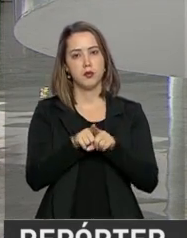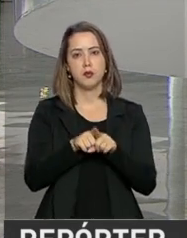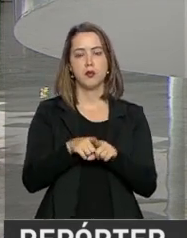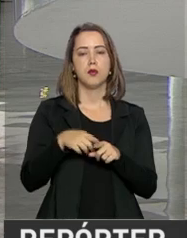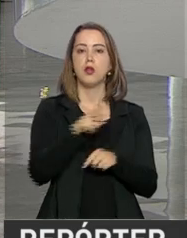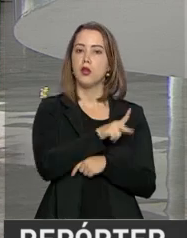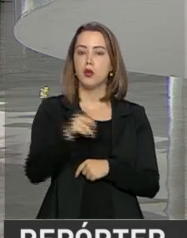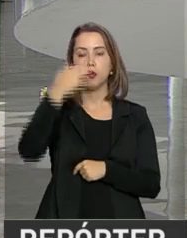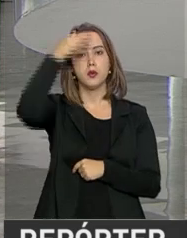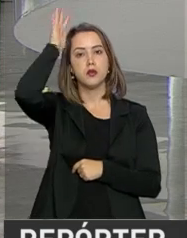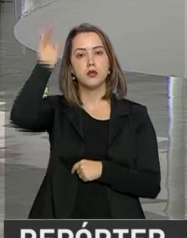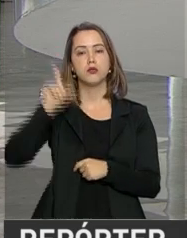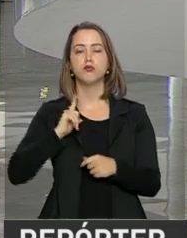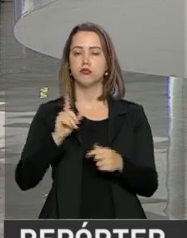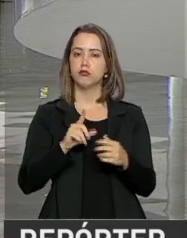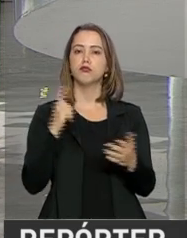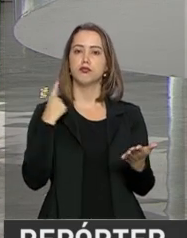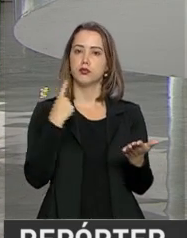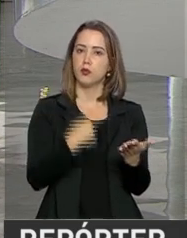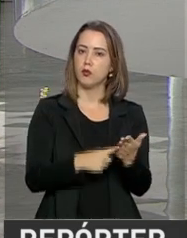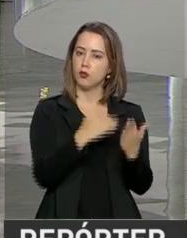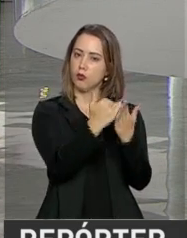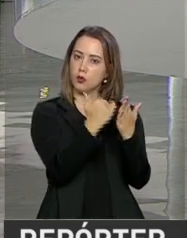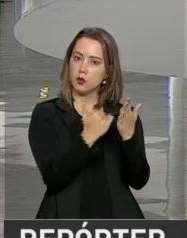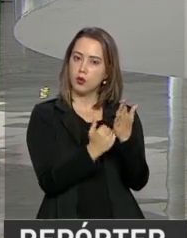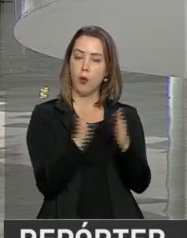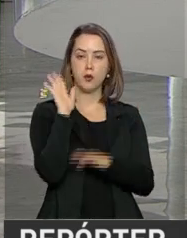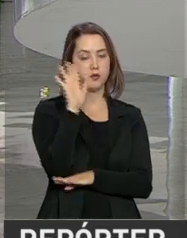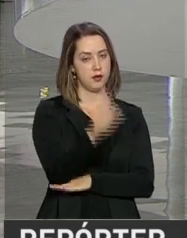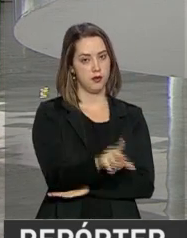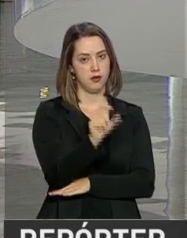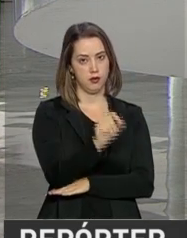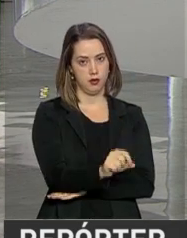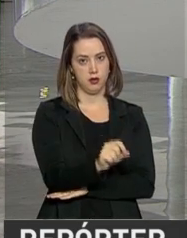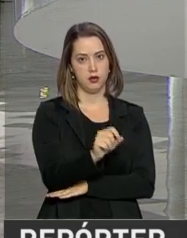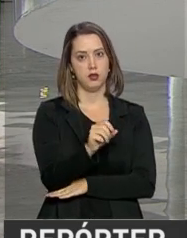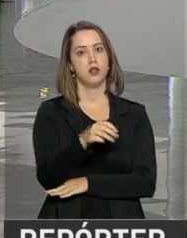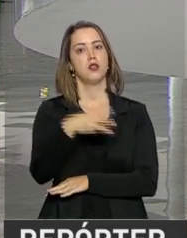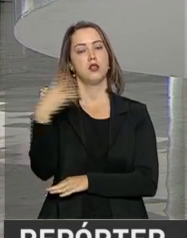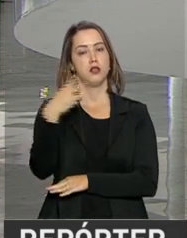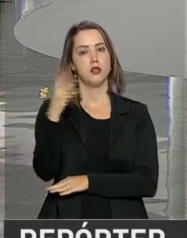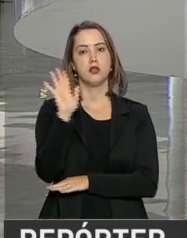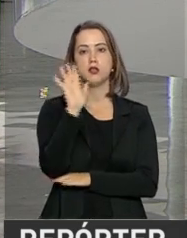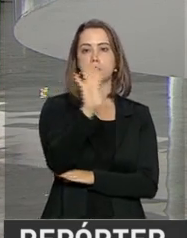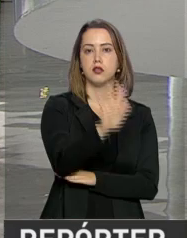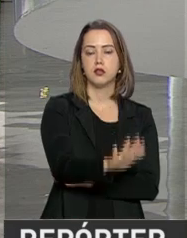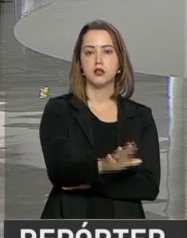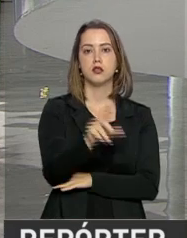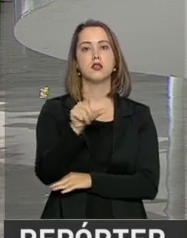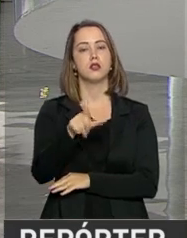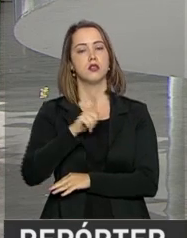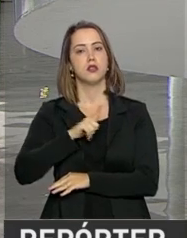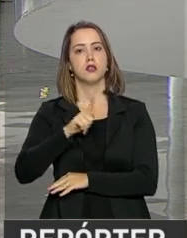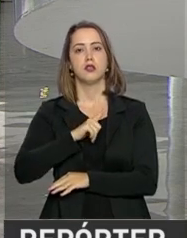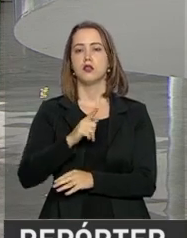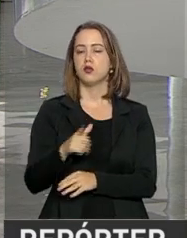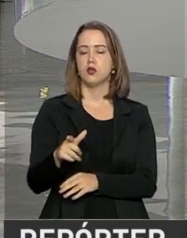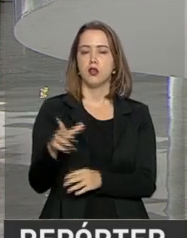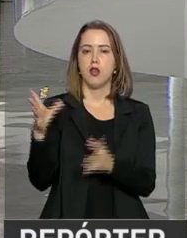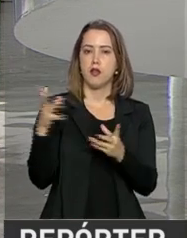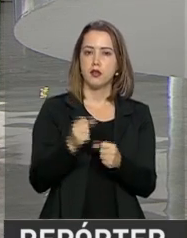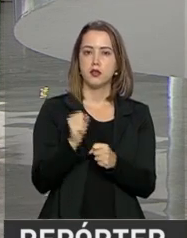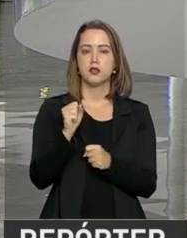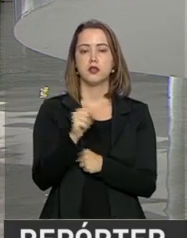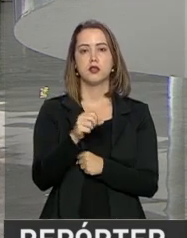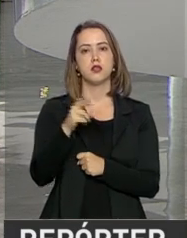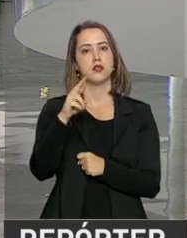Michel Temer tem agenda ainda hoje na parte da tarde Michel Temer a partir das 3 horas da tarde ele recebe aí Rubens